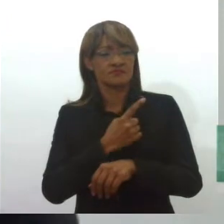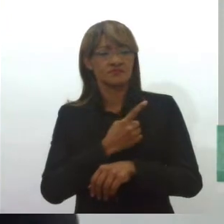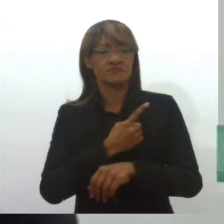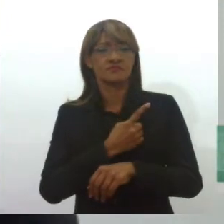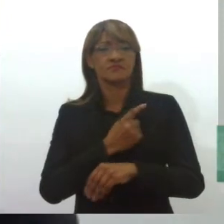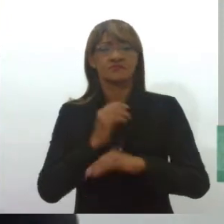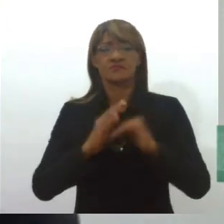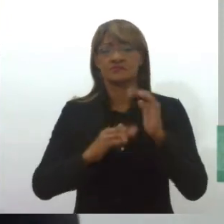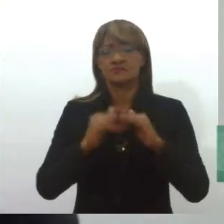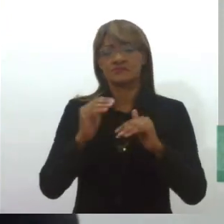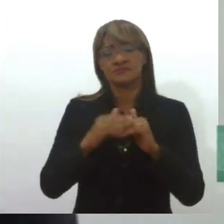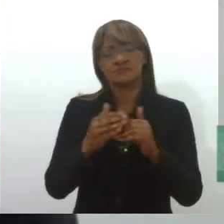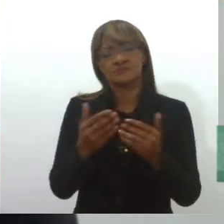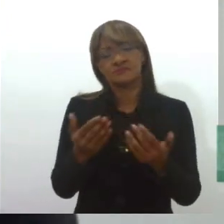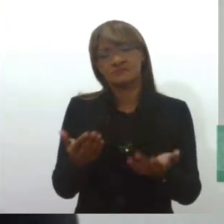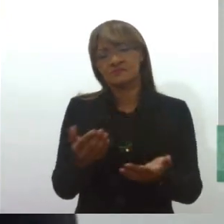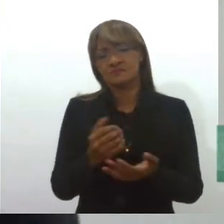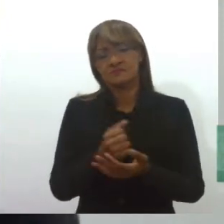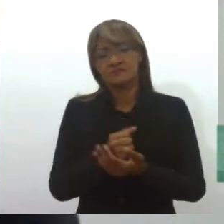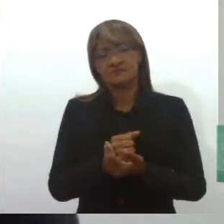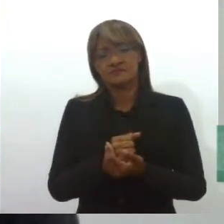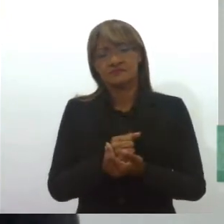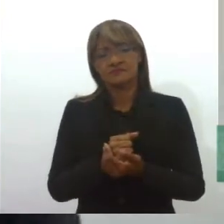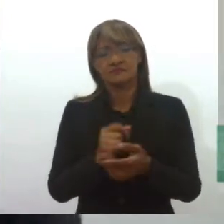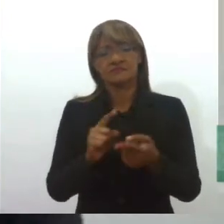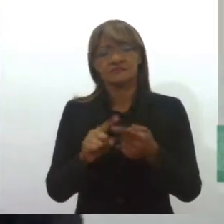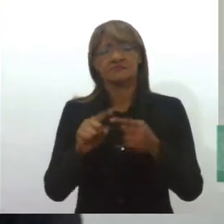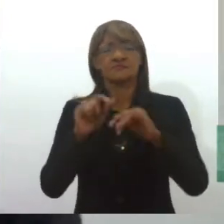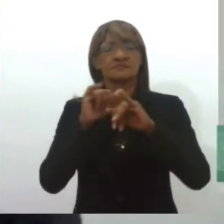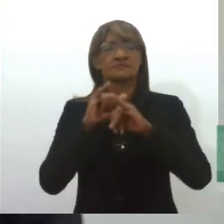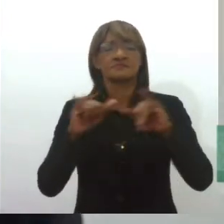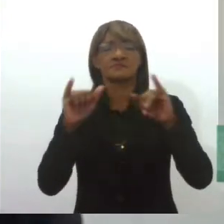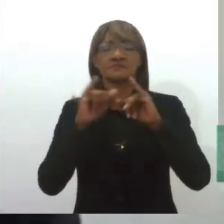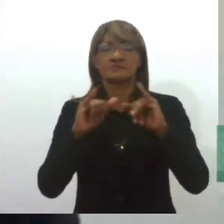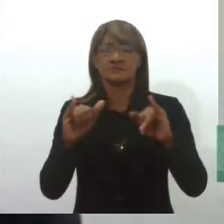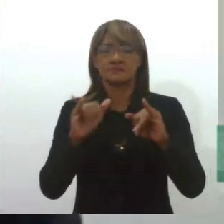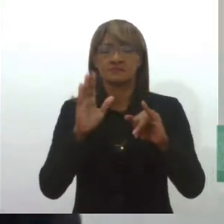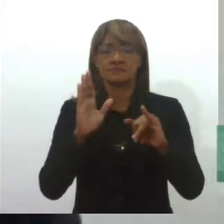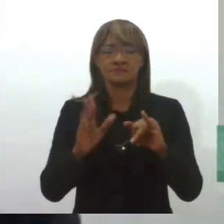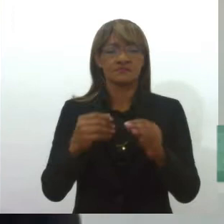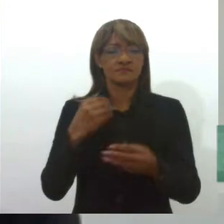mais modernos para justamente possibilitar uma melhor intervenção